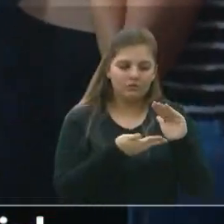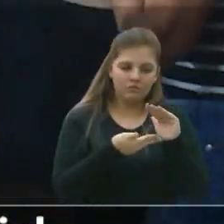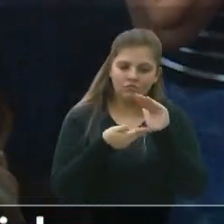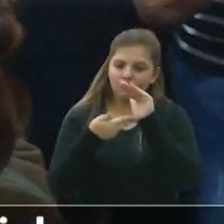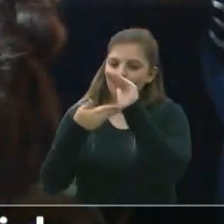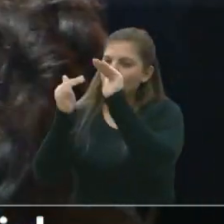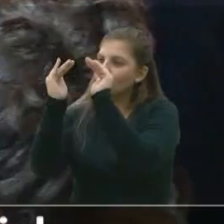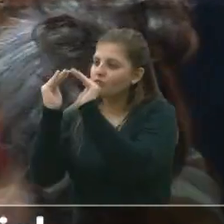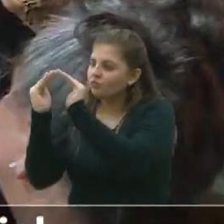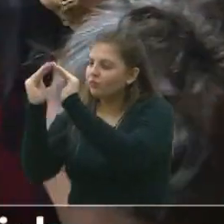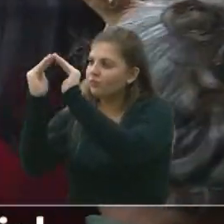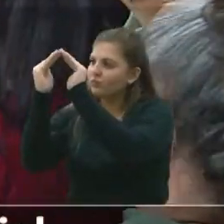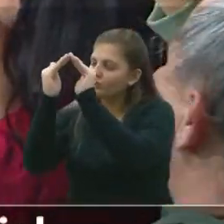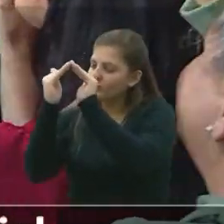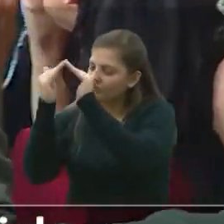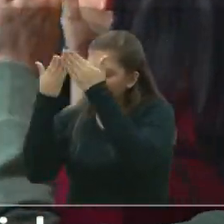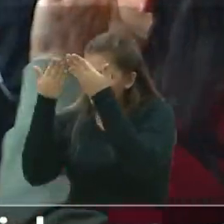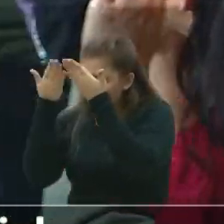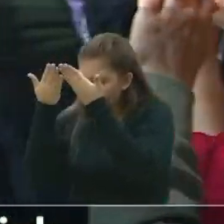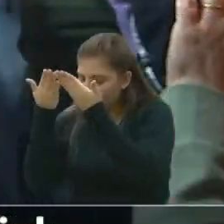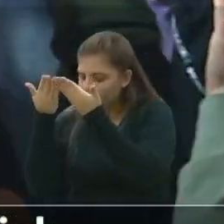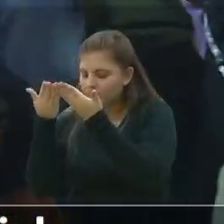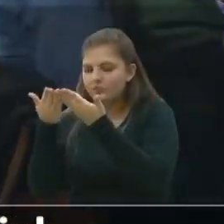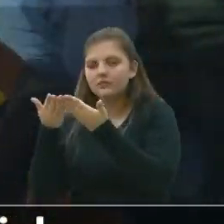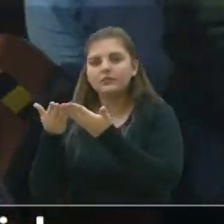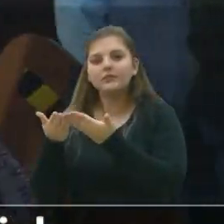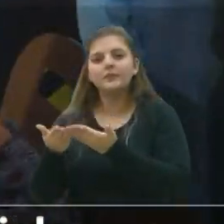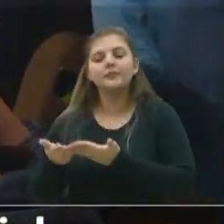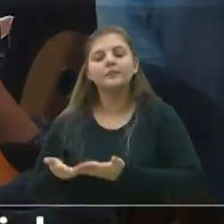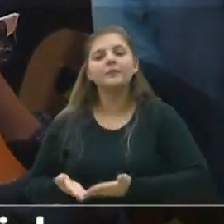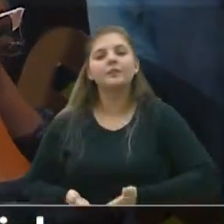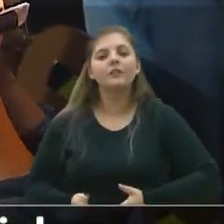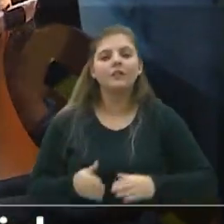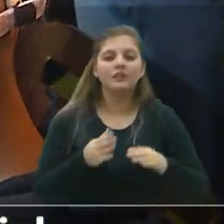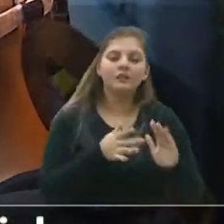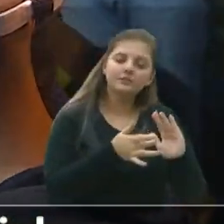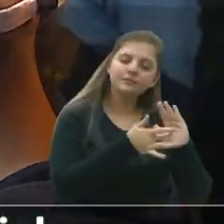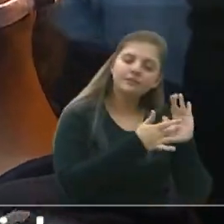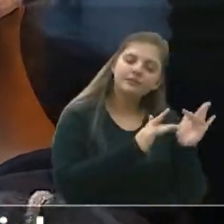nós deixamos ela pra você.